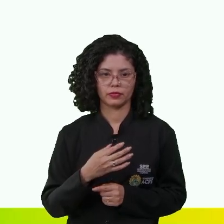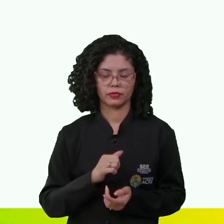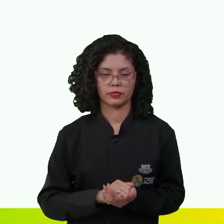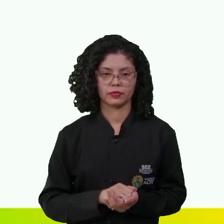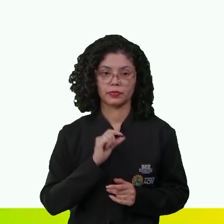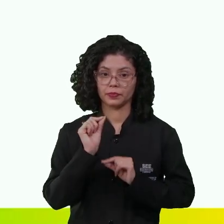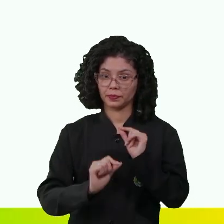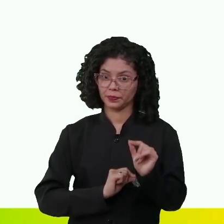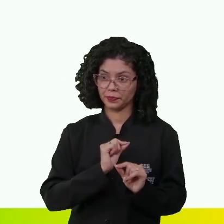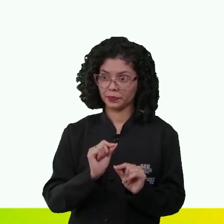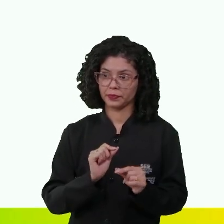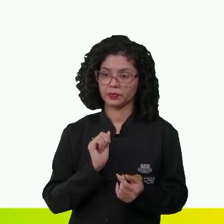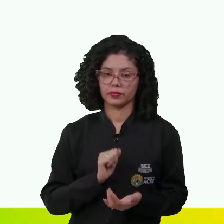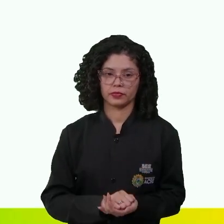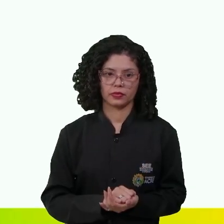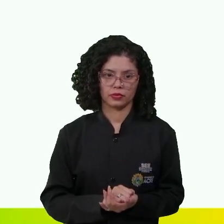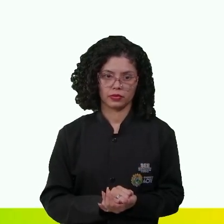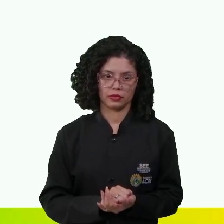ele é